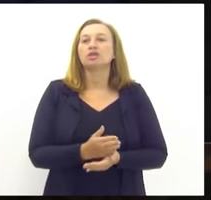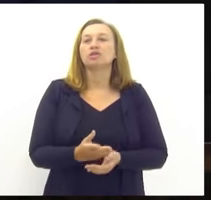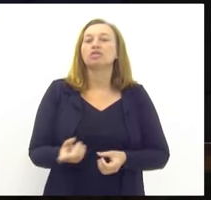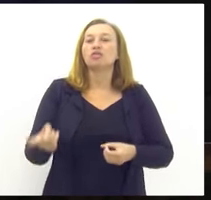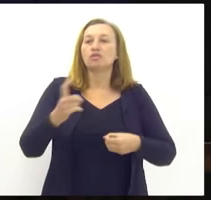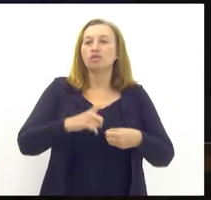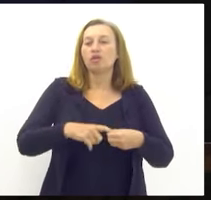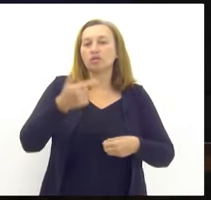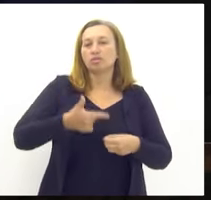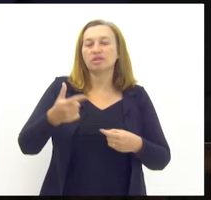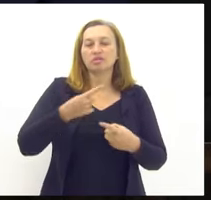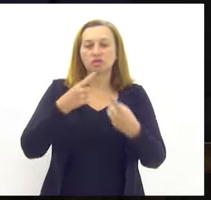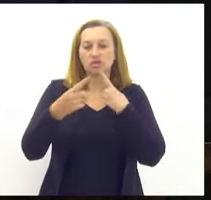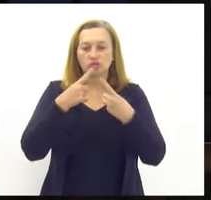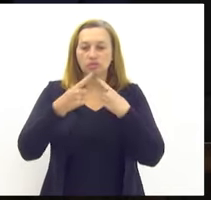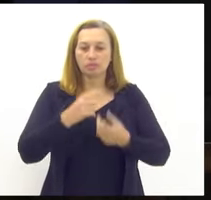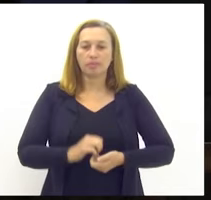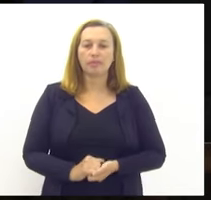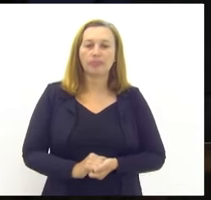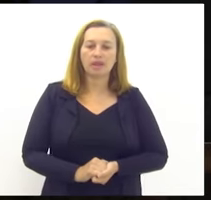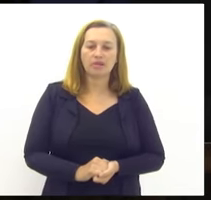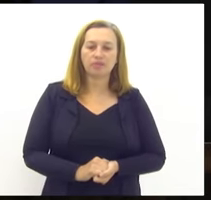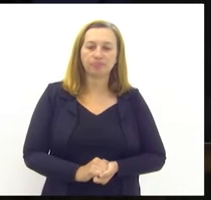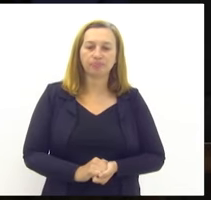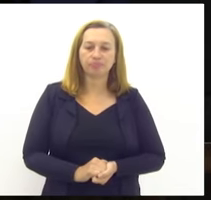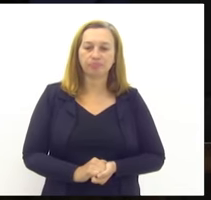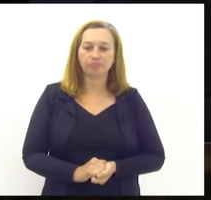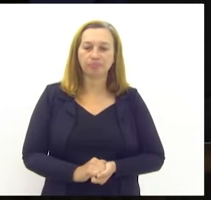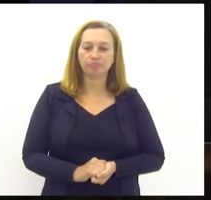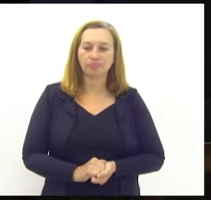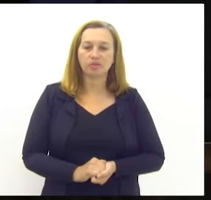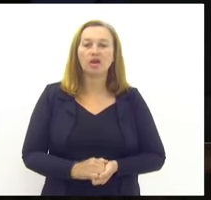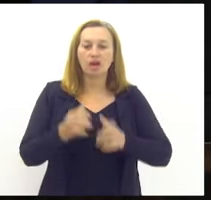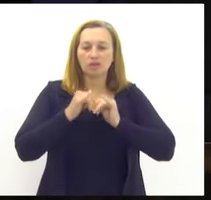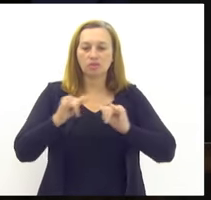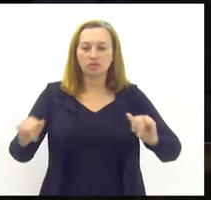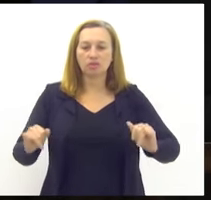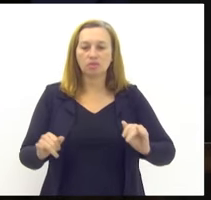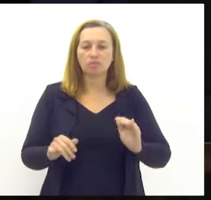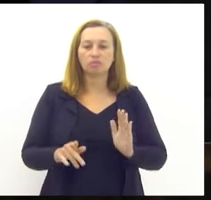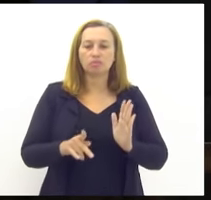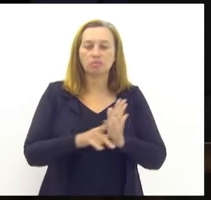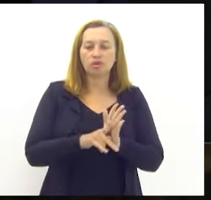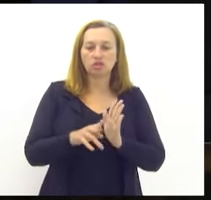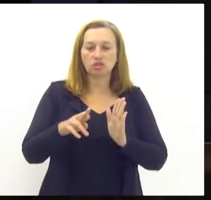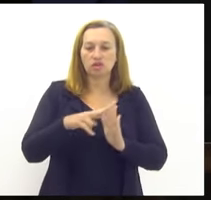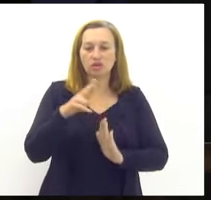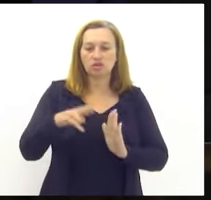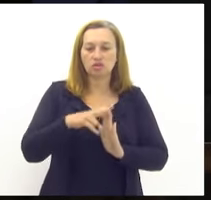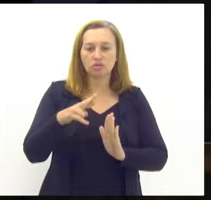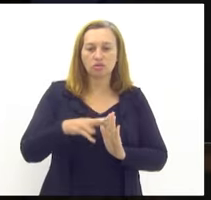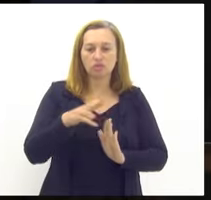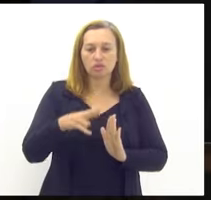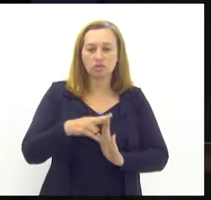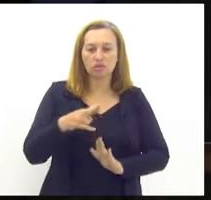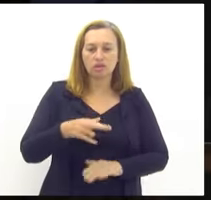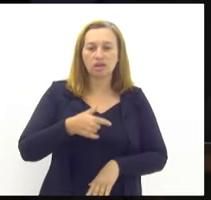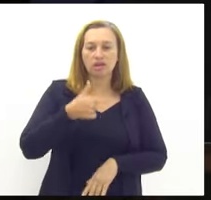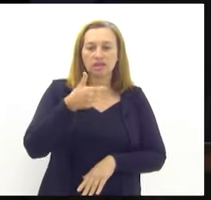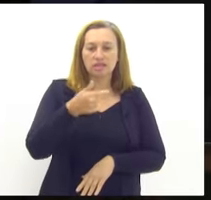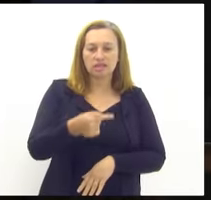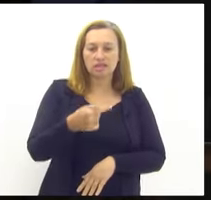vencido para segunda discussão anuncio em discussão única projeto dei